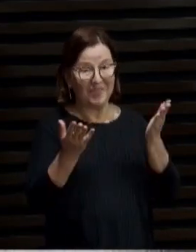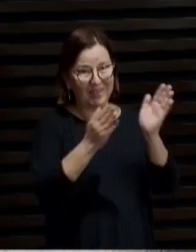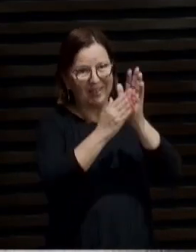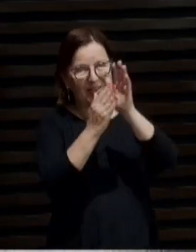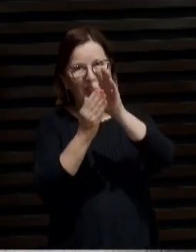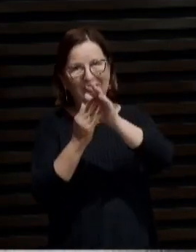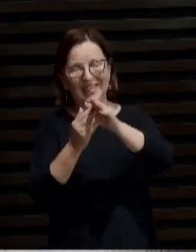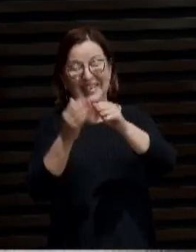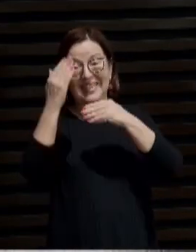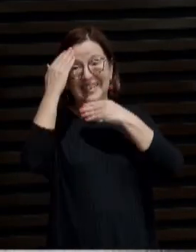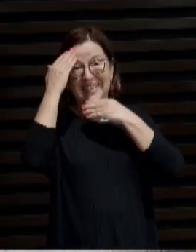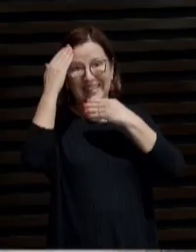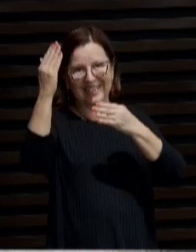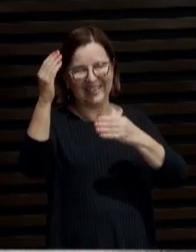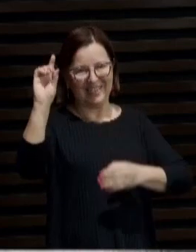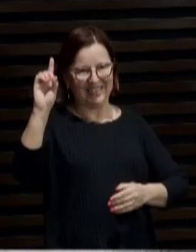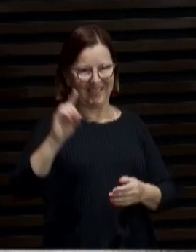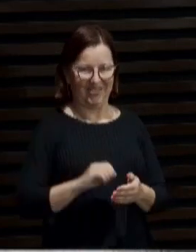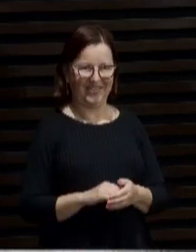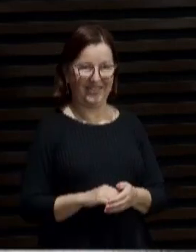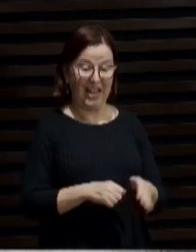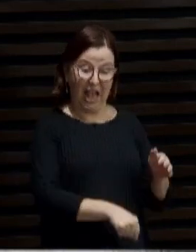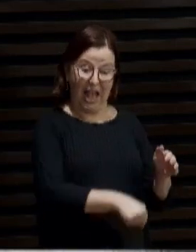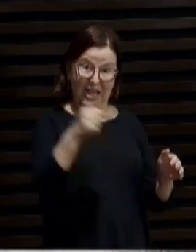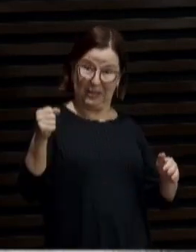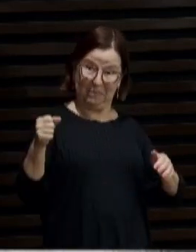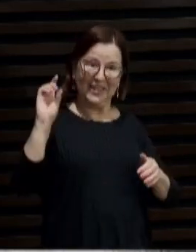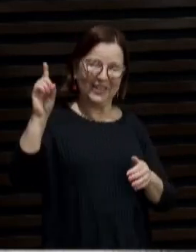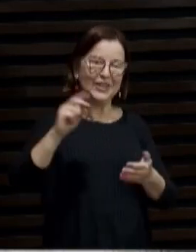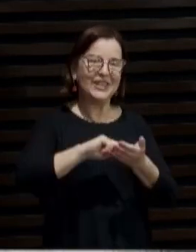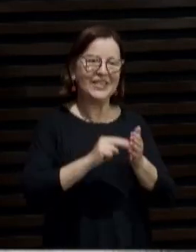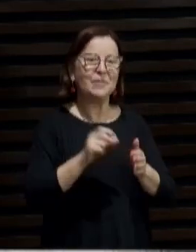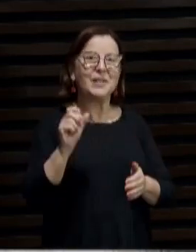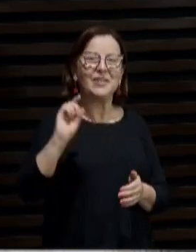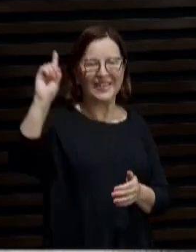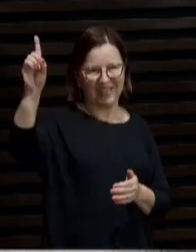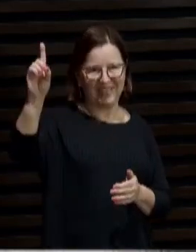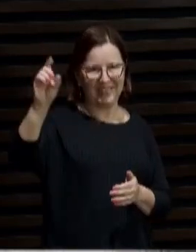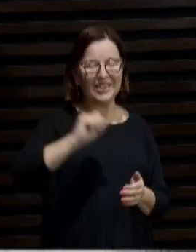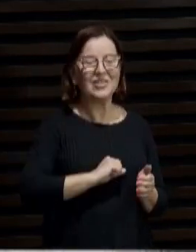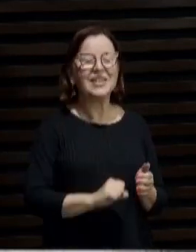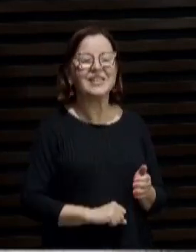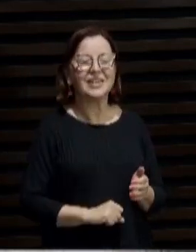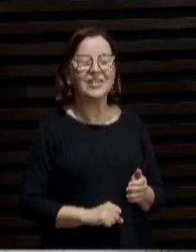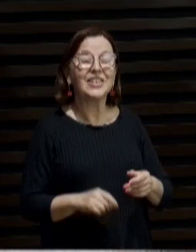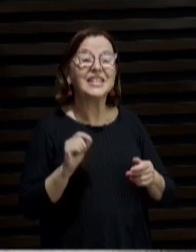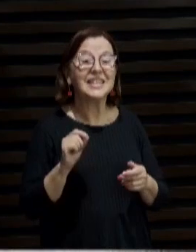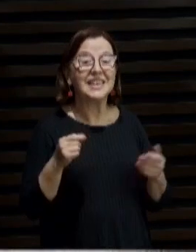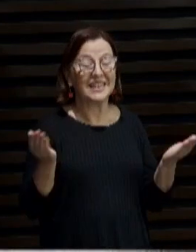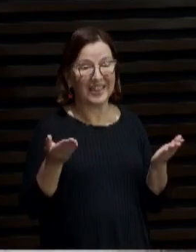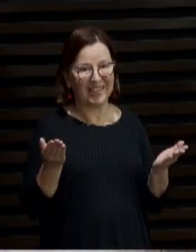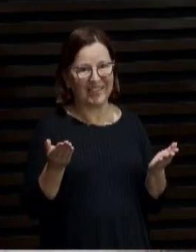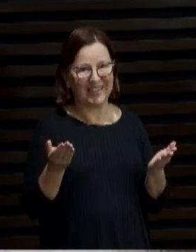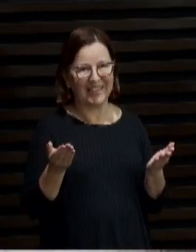Essa espada é a palavra. O sacerdote está empunhando essa espada. Quem é esse sacerdote, meu irmão? Meu irmão, onde é que, espiritualmente falando, onde é